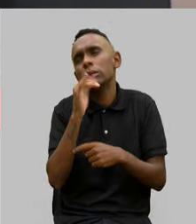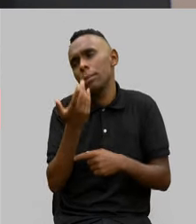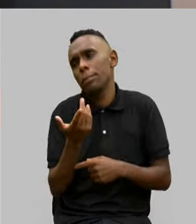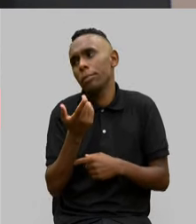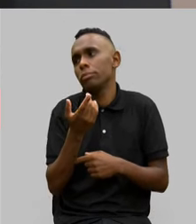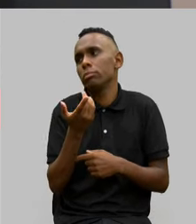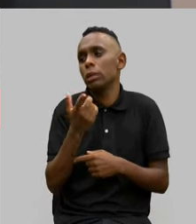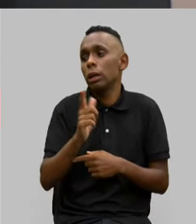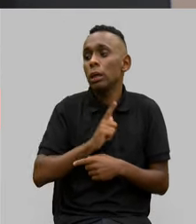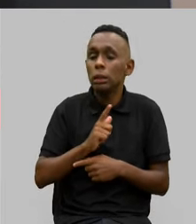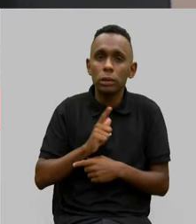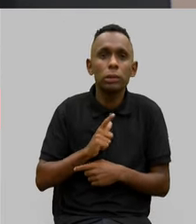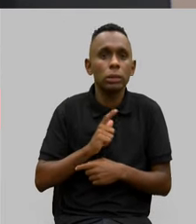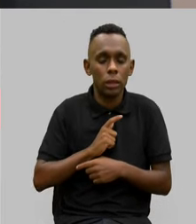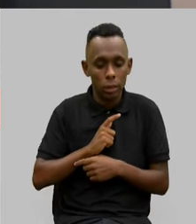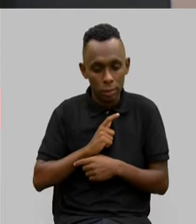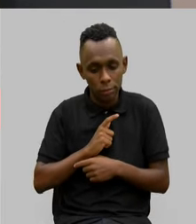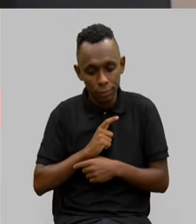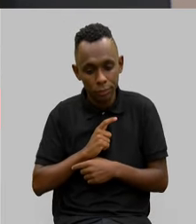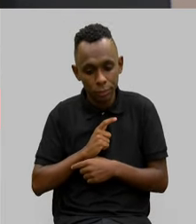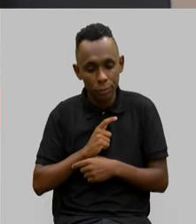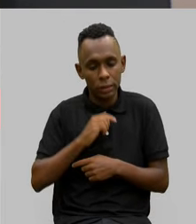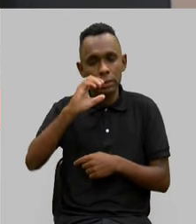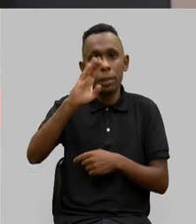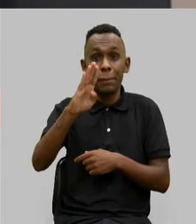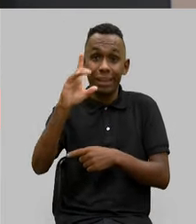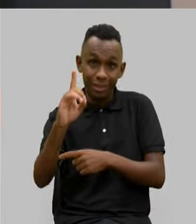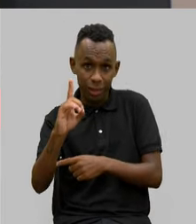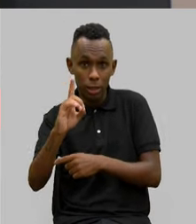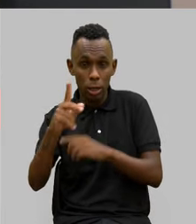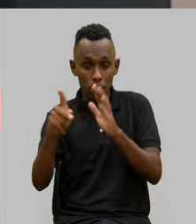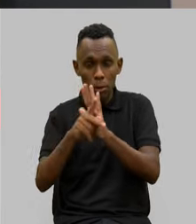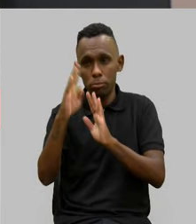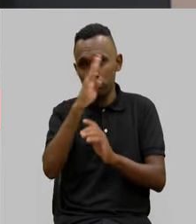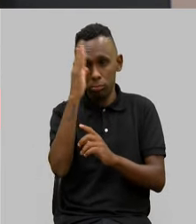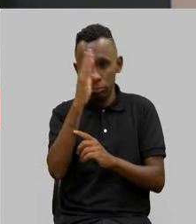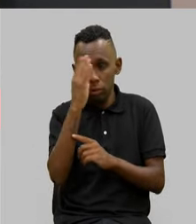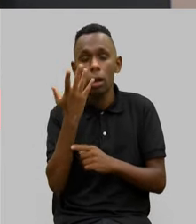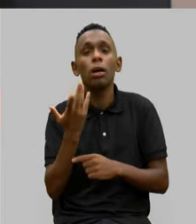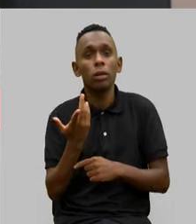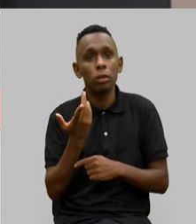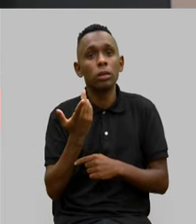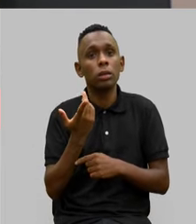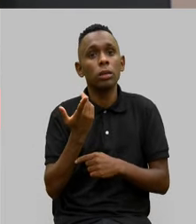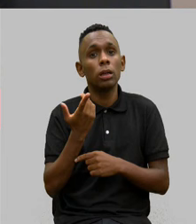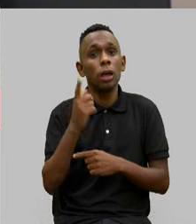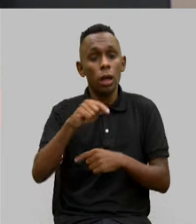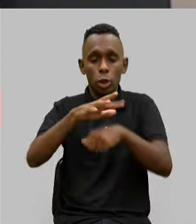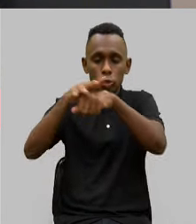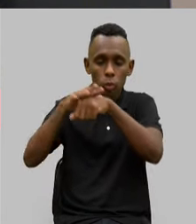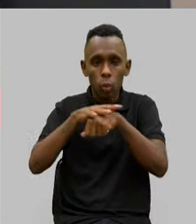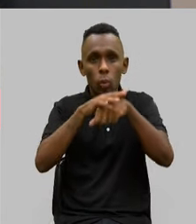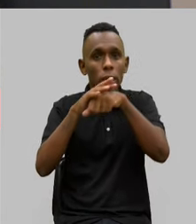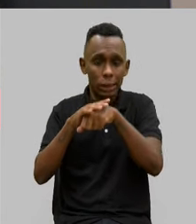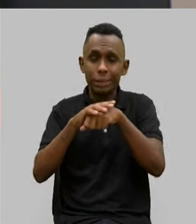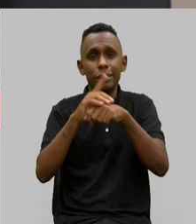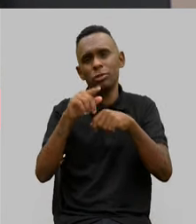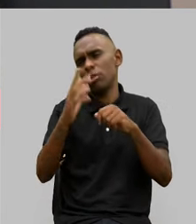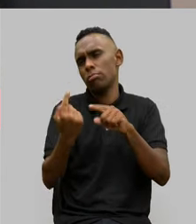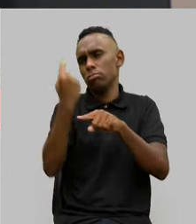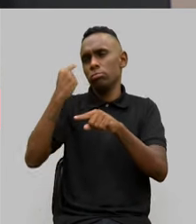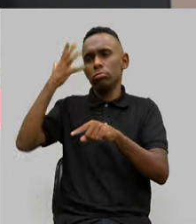Você tem o canabidiol que é aprovado para epilepsia refratária né as condições que já foram mencionadas aqui